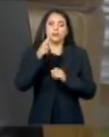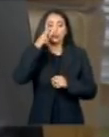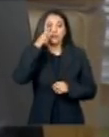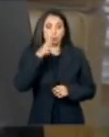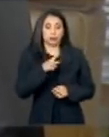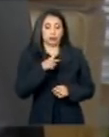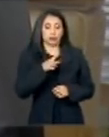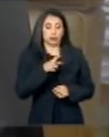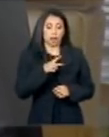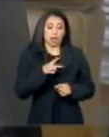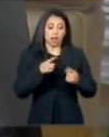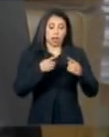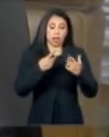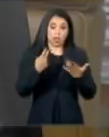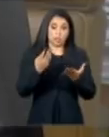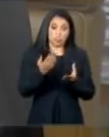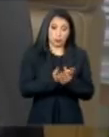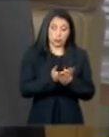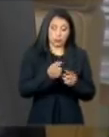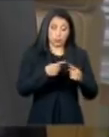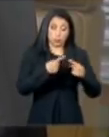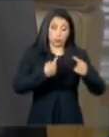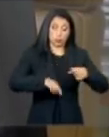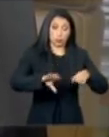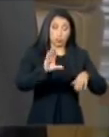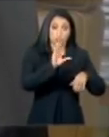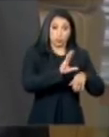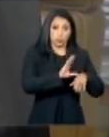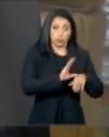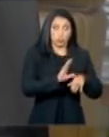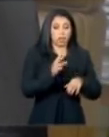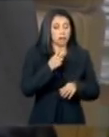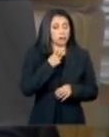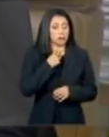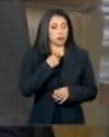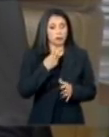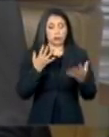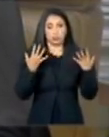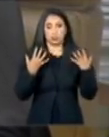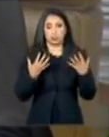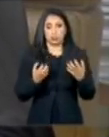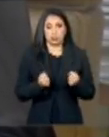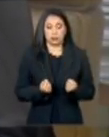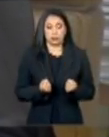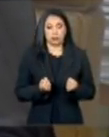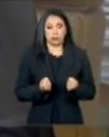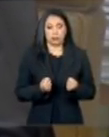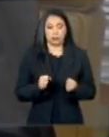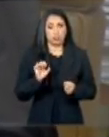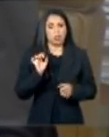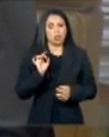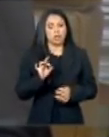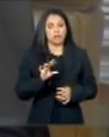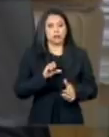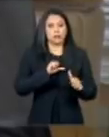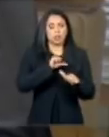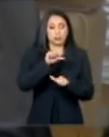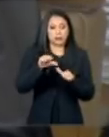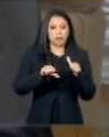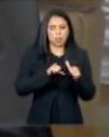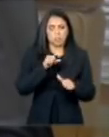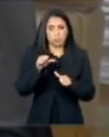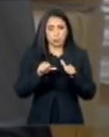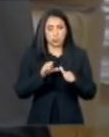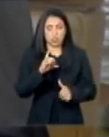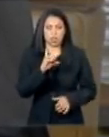inconstitucional mais não devem ser consolidadas pelo simples transcurso do prazo decadencial